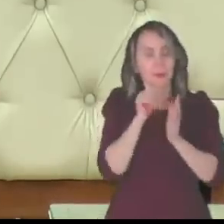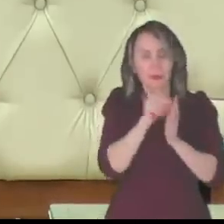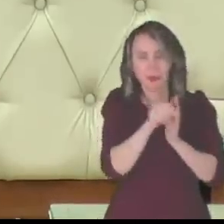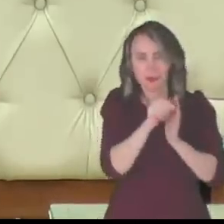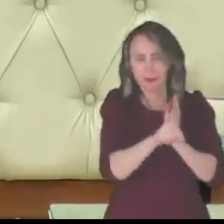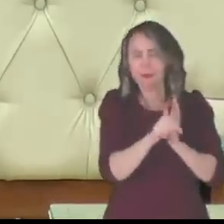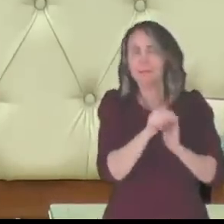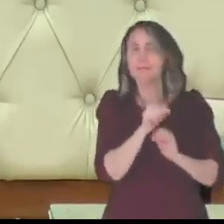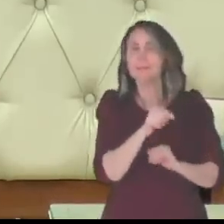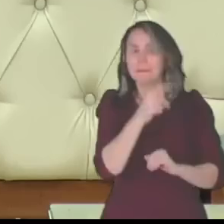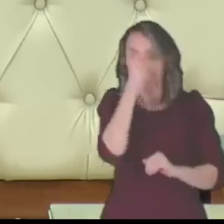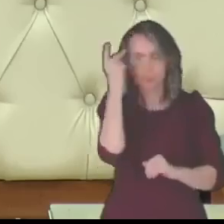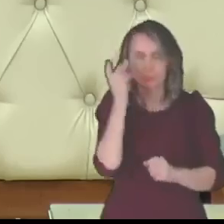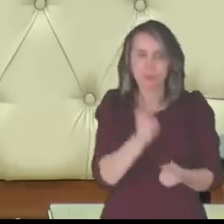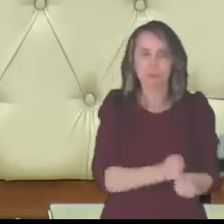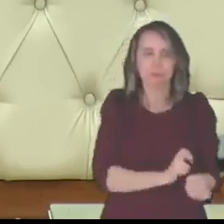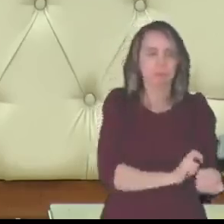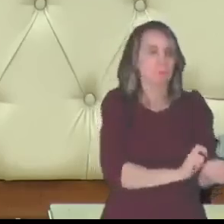animais